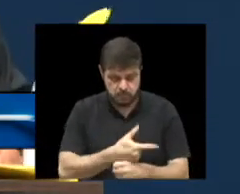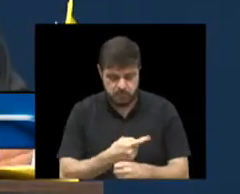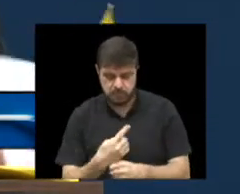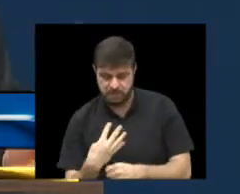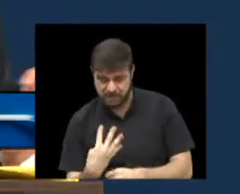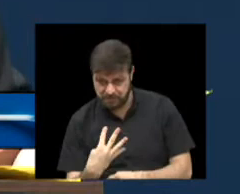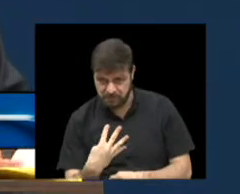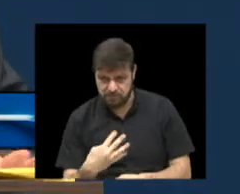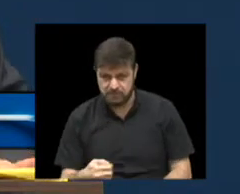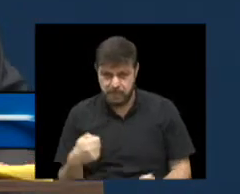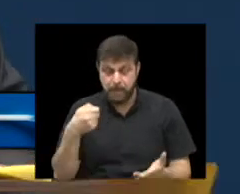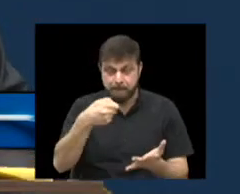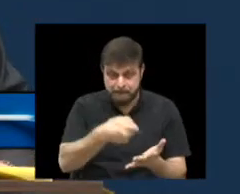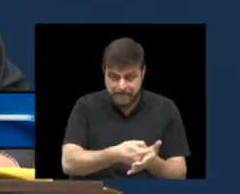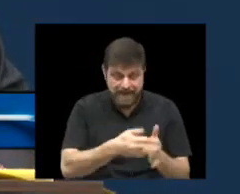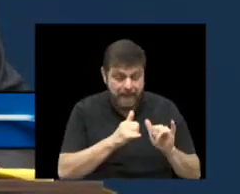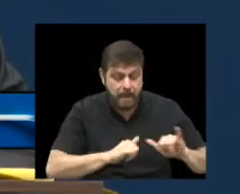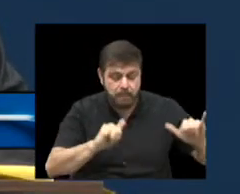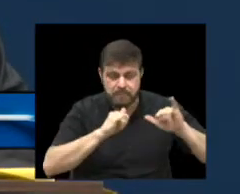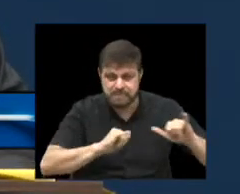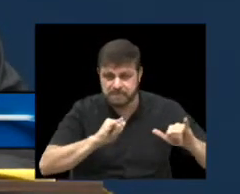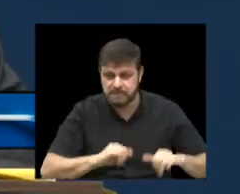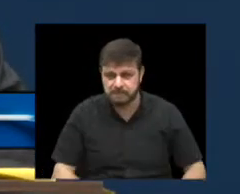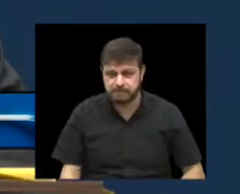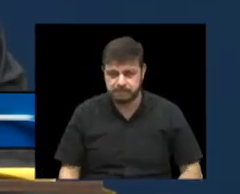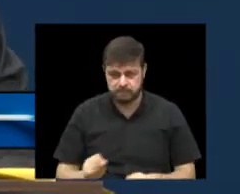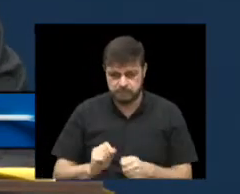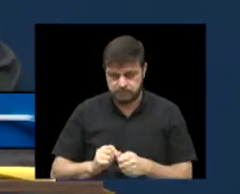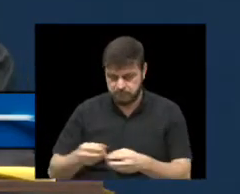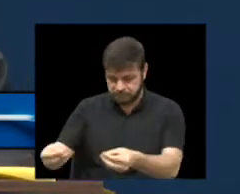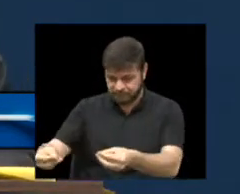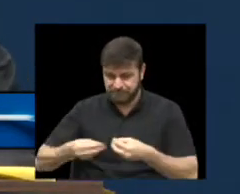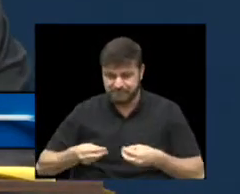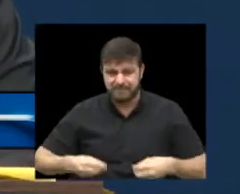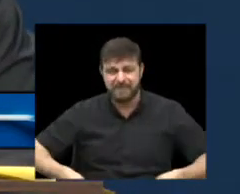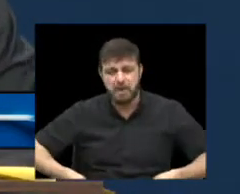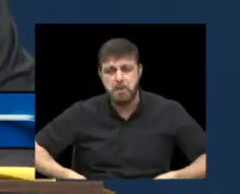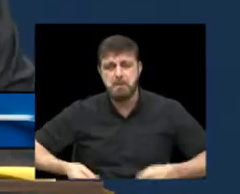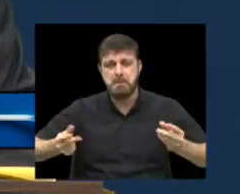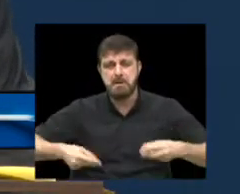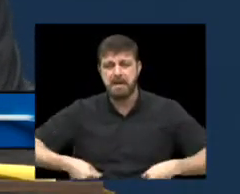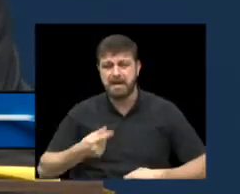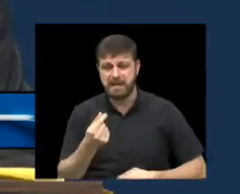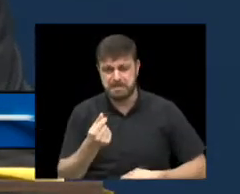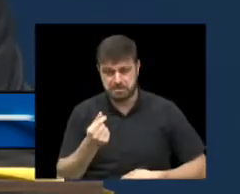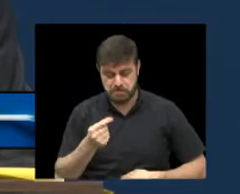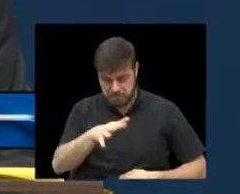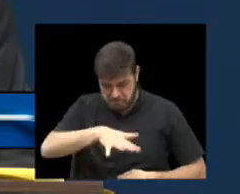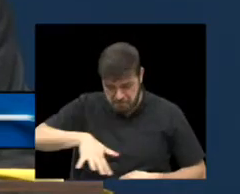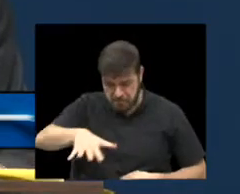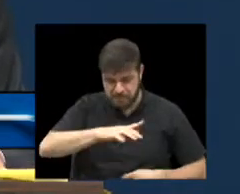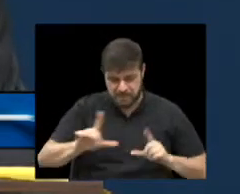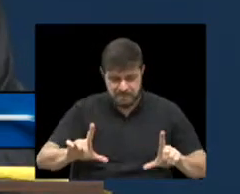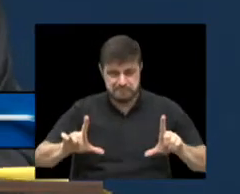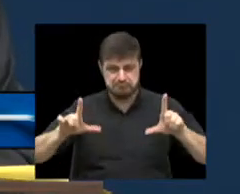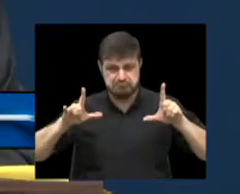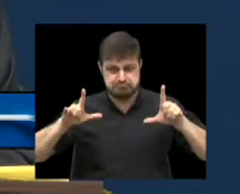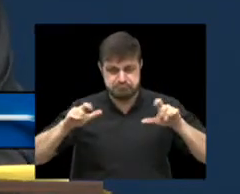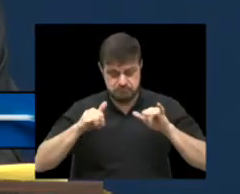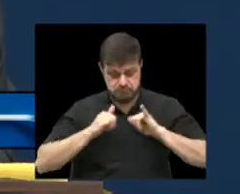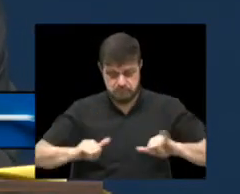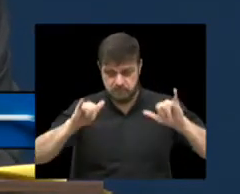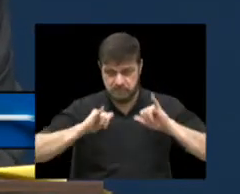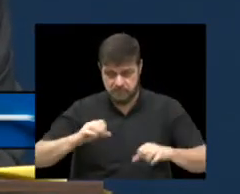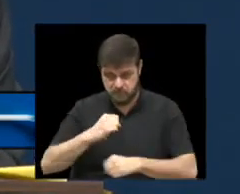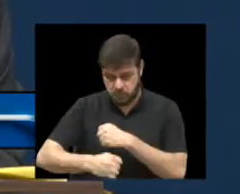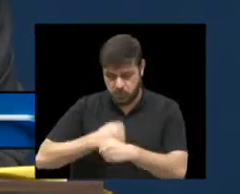aí eles me passam quais foram os gastos em publicidade. E aí é surpreendente. No